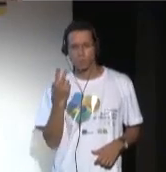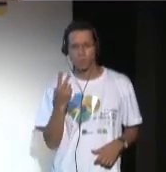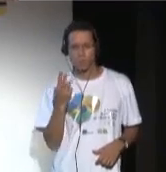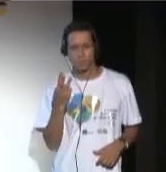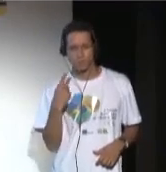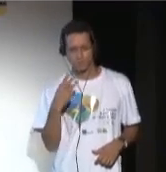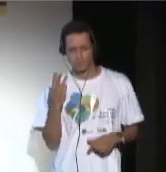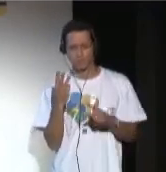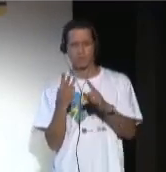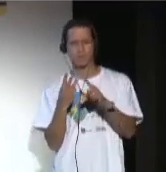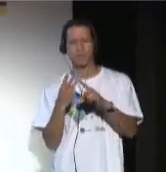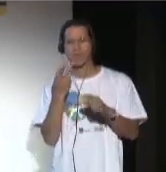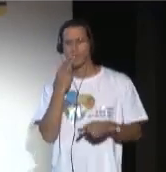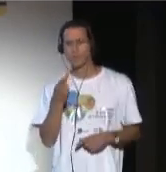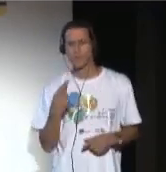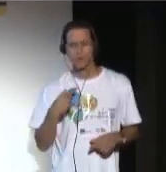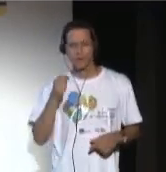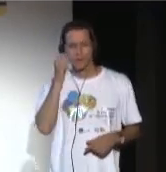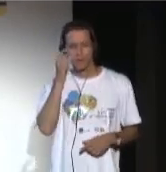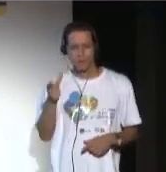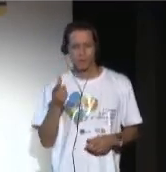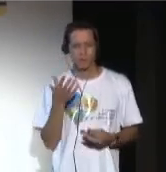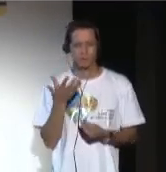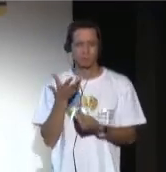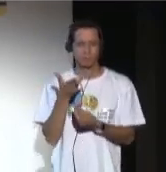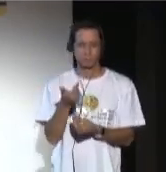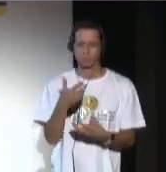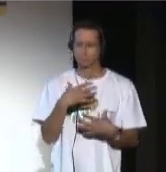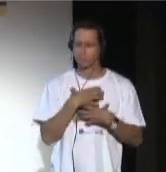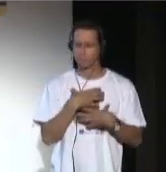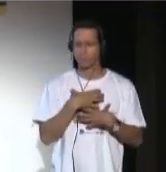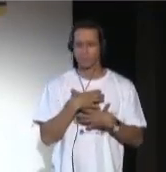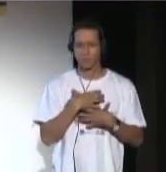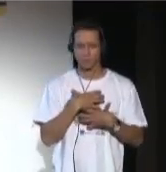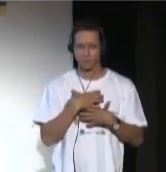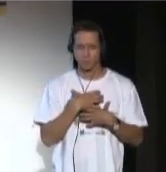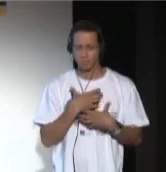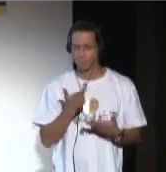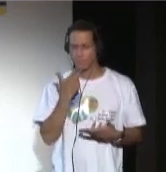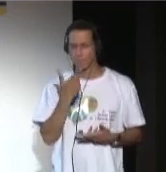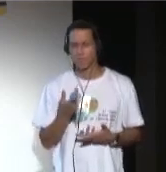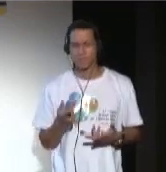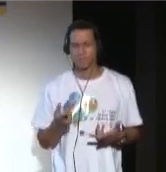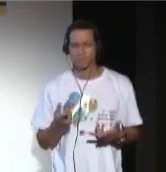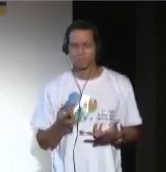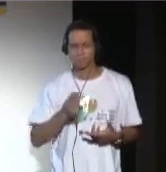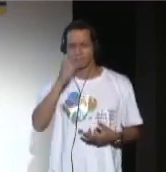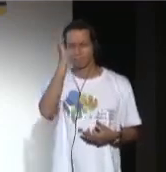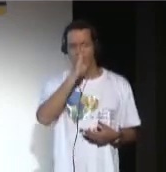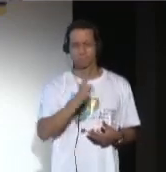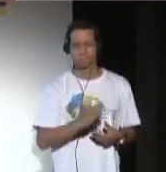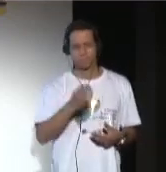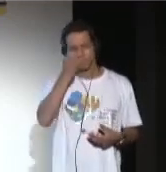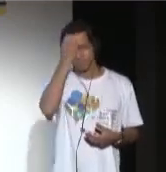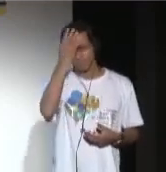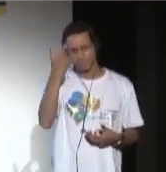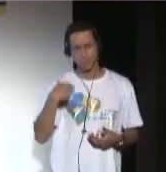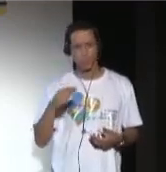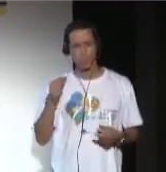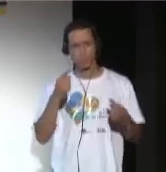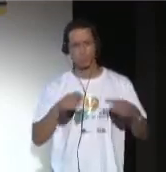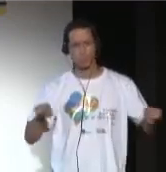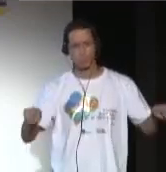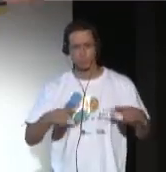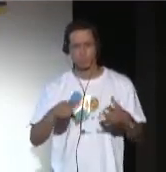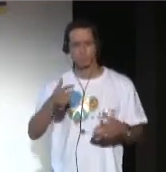O terceiro fala sobre os interesses artísticos, sobre a sensibilidade. E eu falei, puxa, os brasileiros esqueceram que eles adoram música, que eles